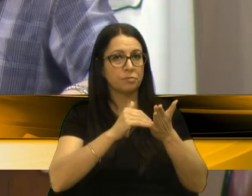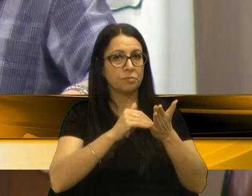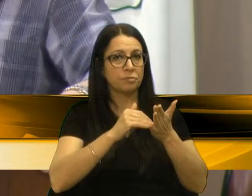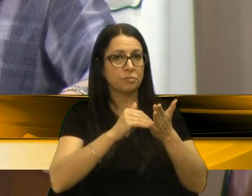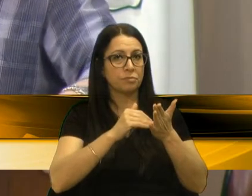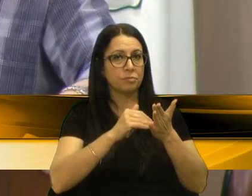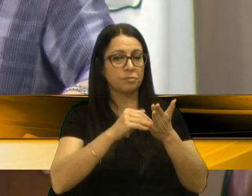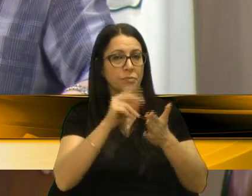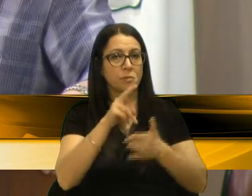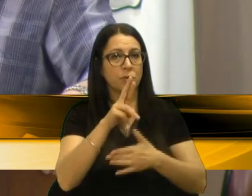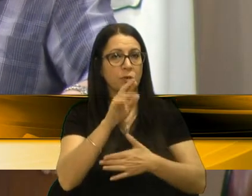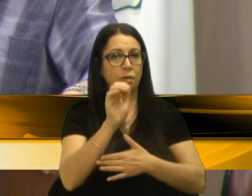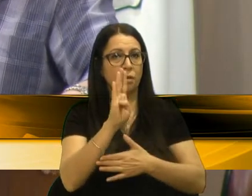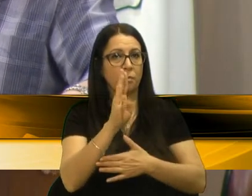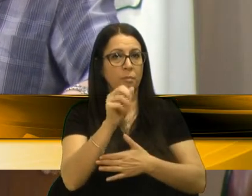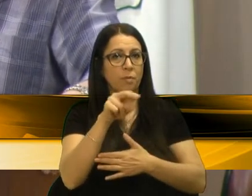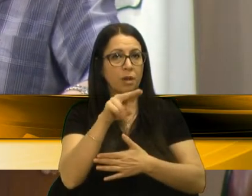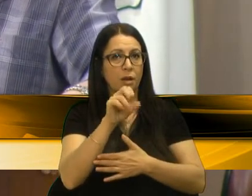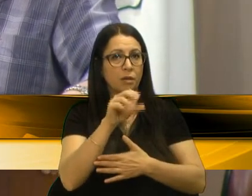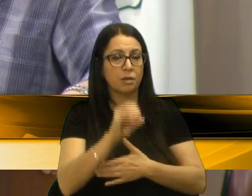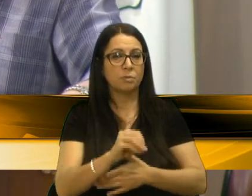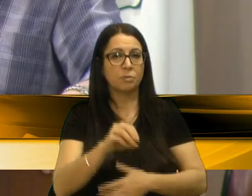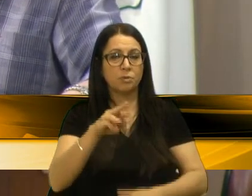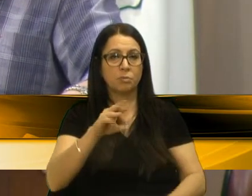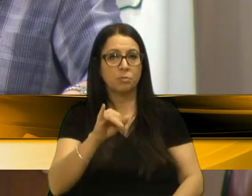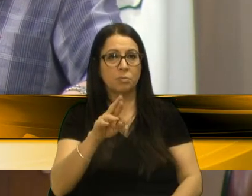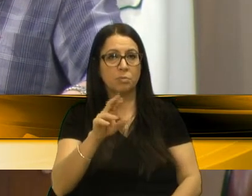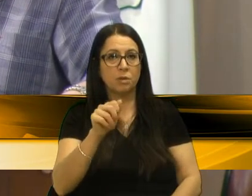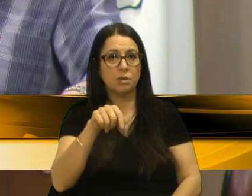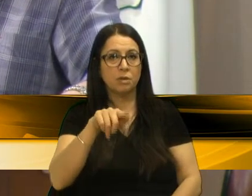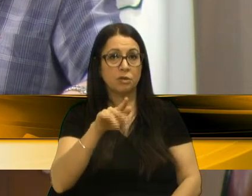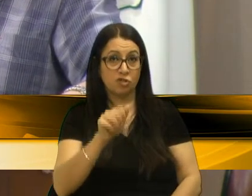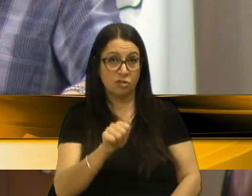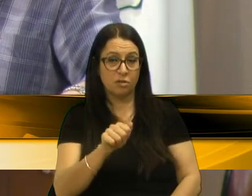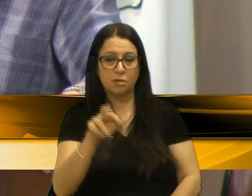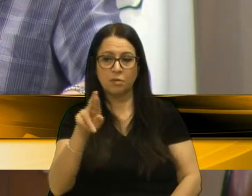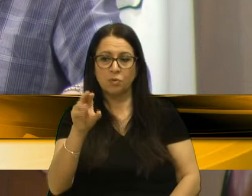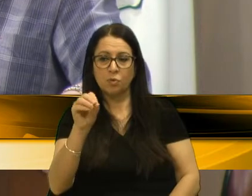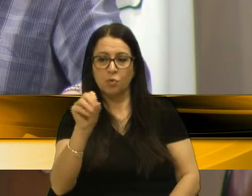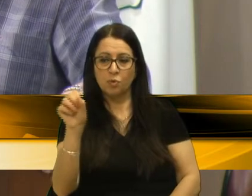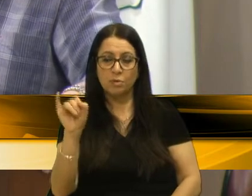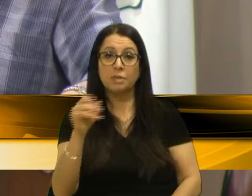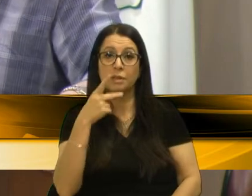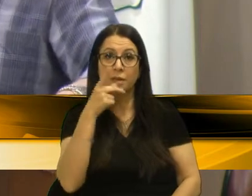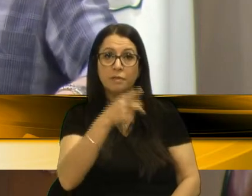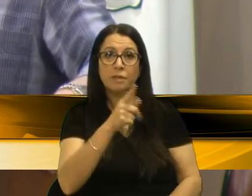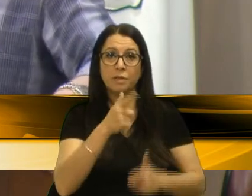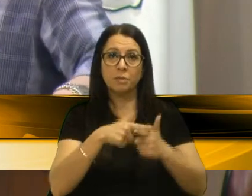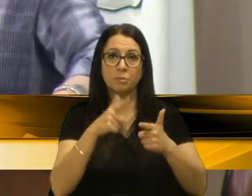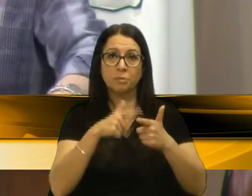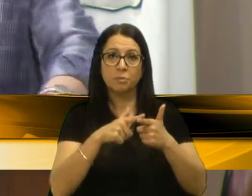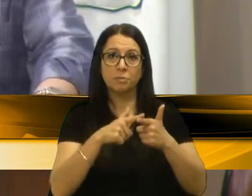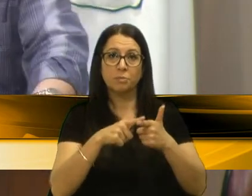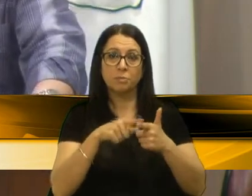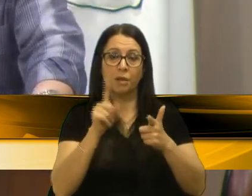Urbanismo, Mirângela Rossi, onde ela diz que o problema é